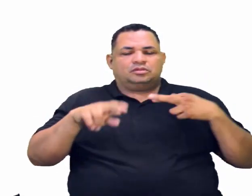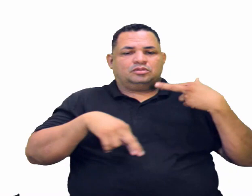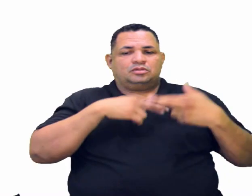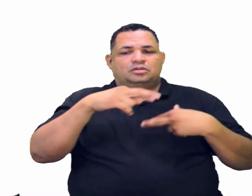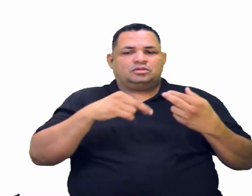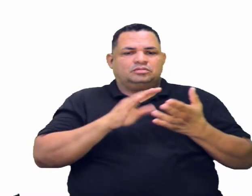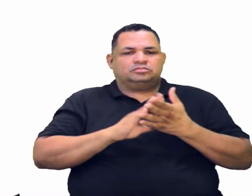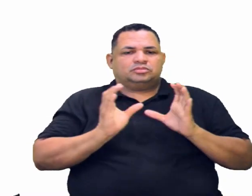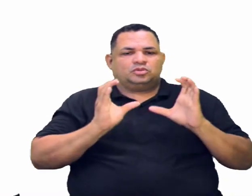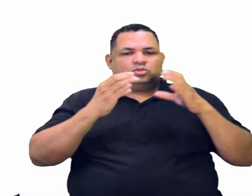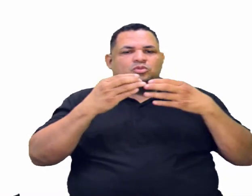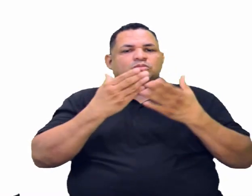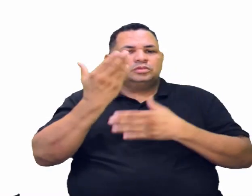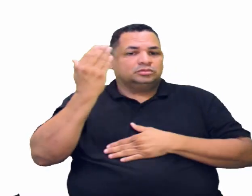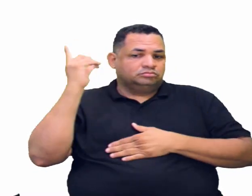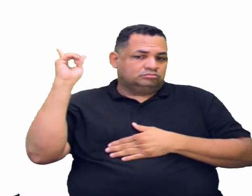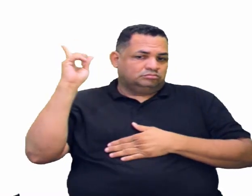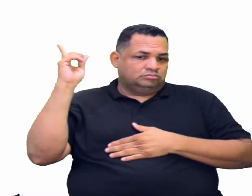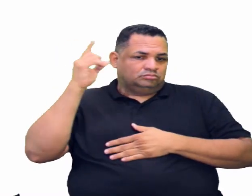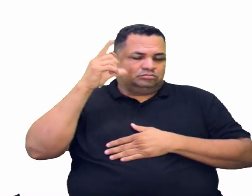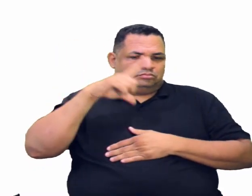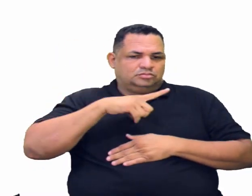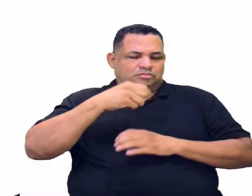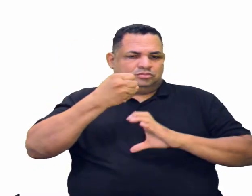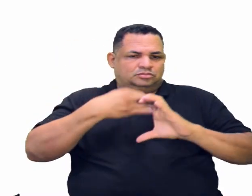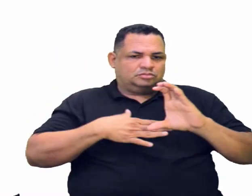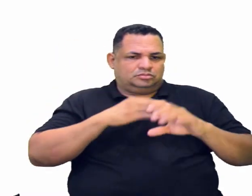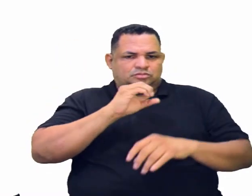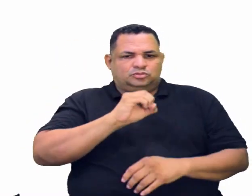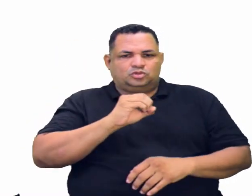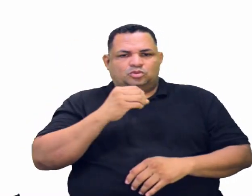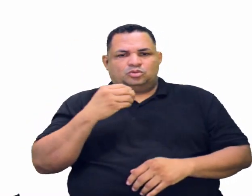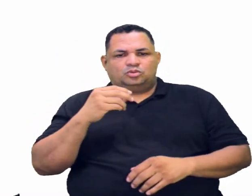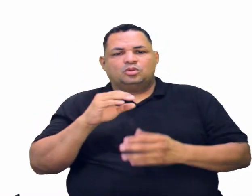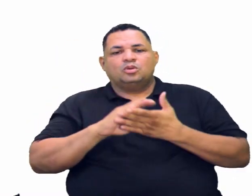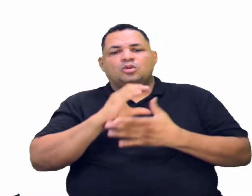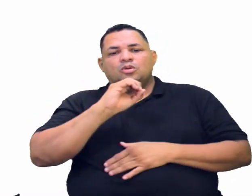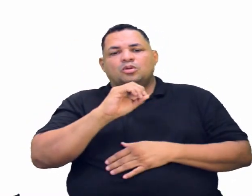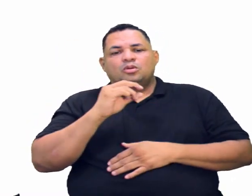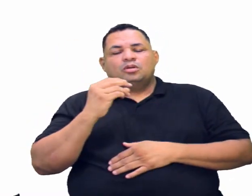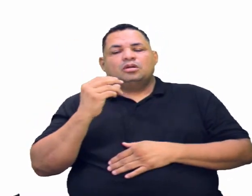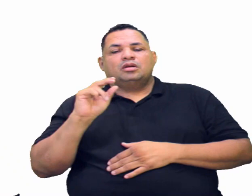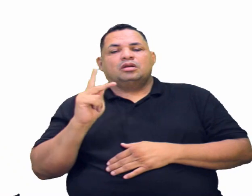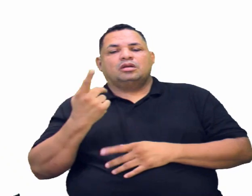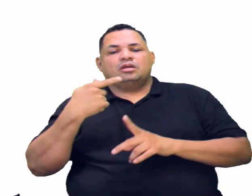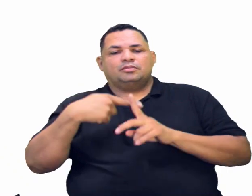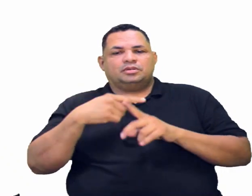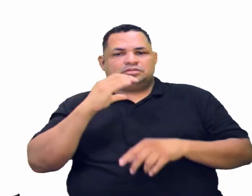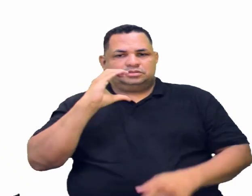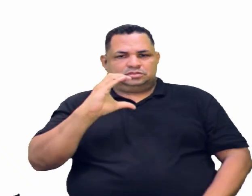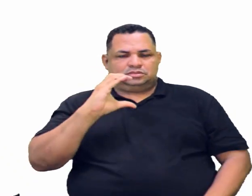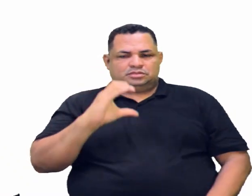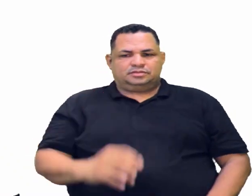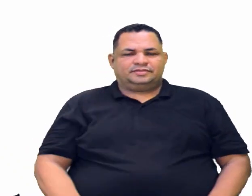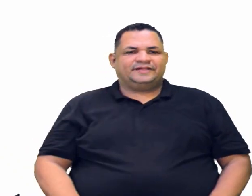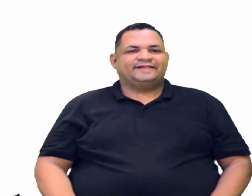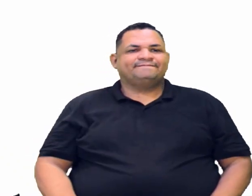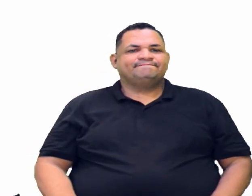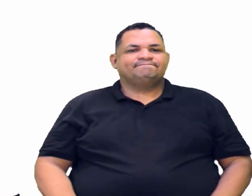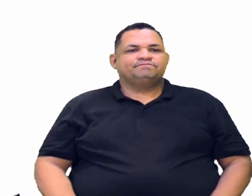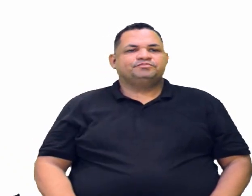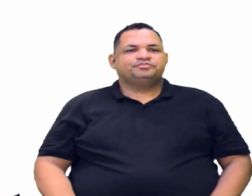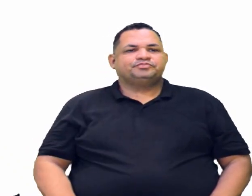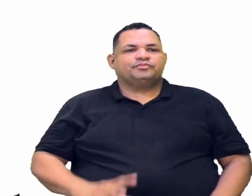vai envolver esse grupo funcional aqui, tá? A hidroxila ao carbono secundário. Primeiro ponto, nós vamos falar sobre